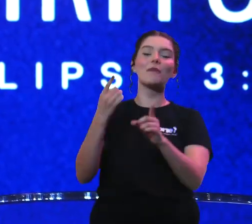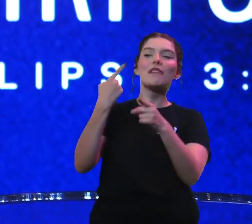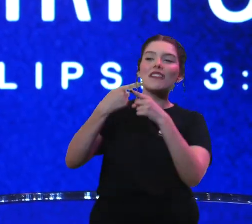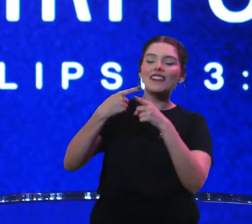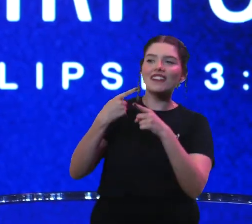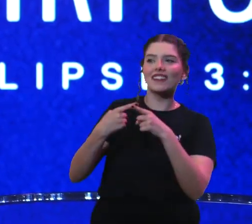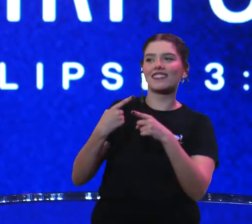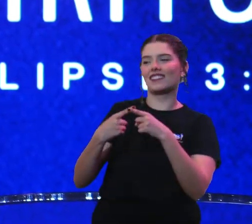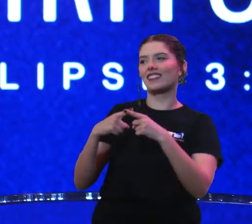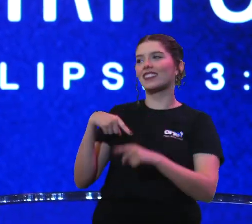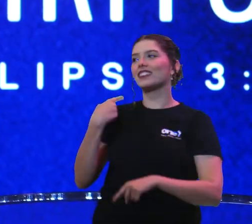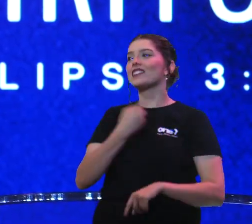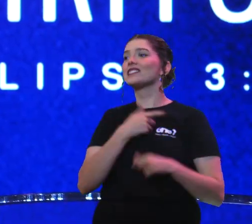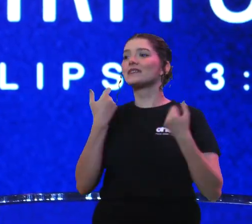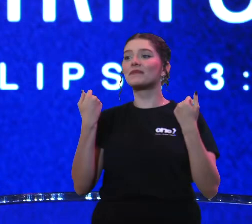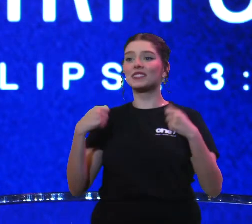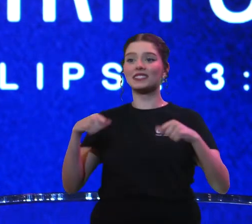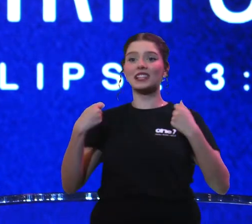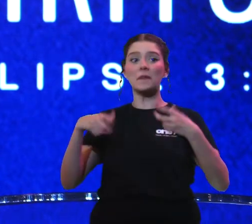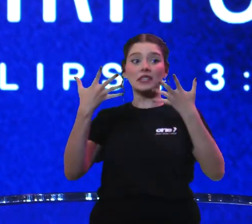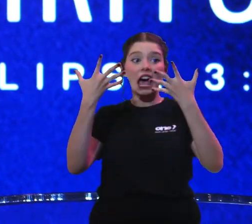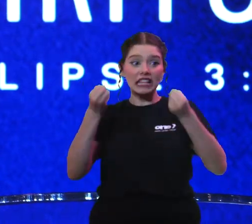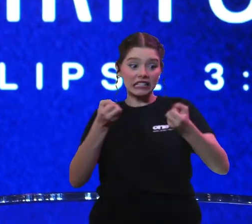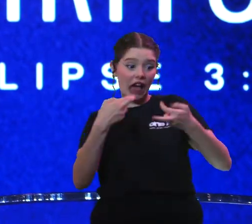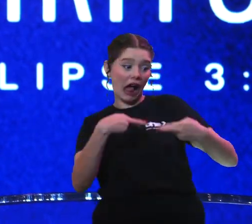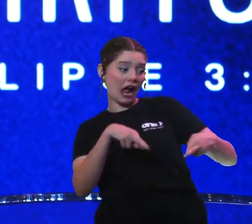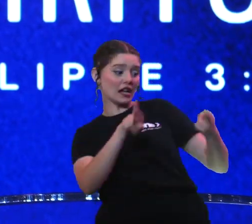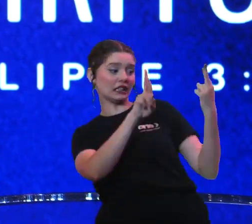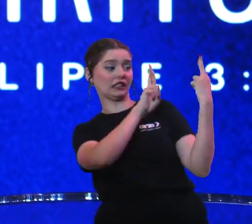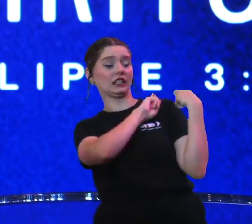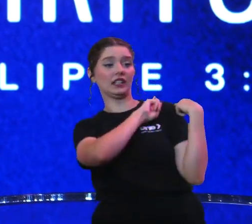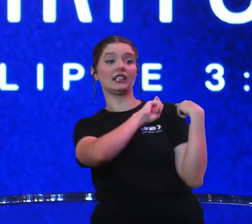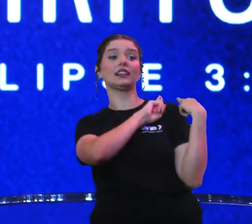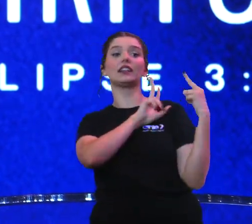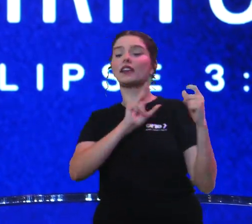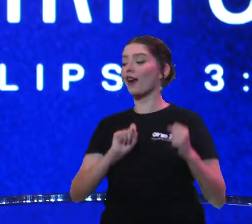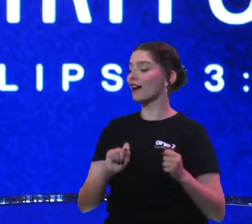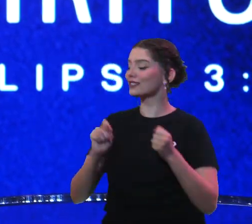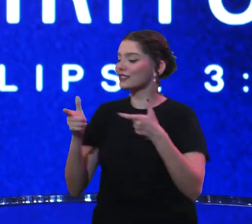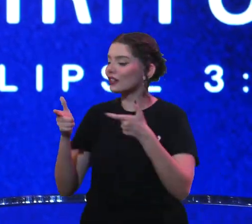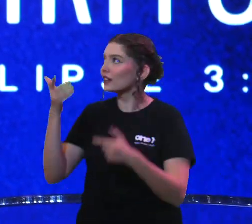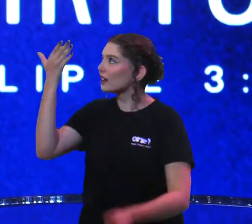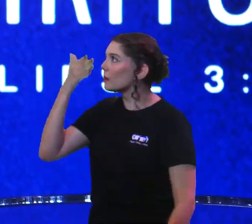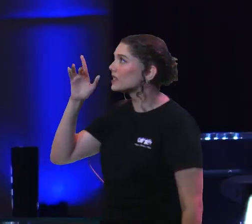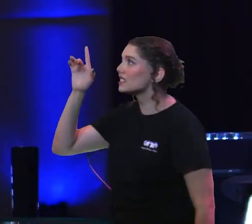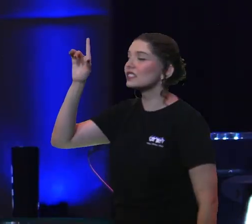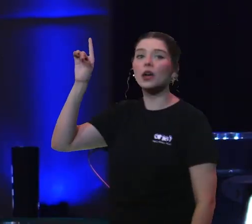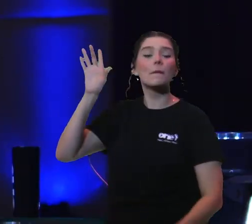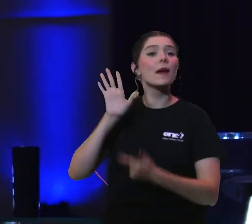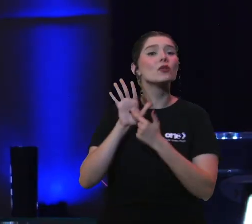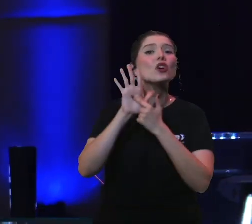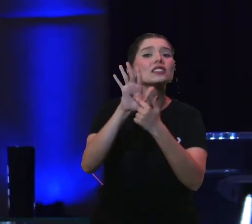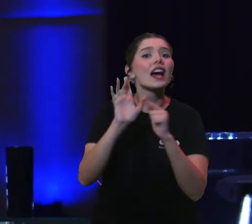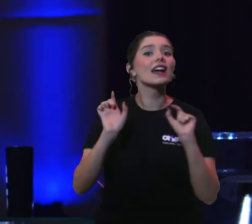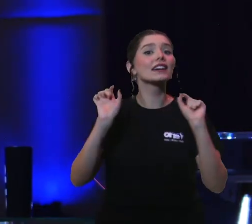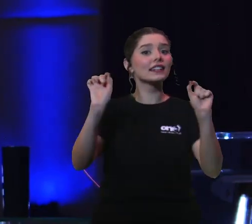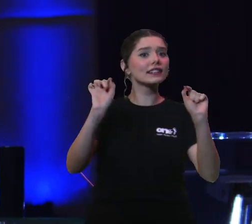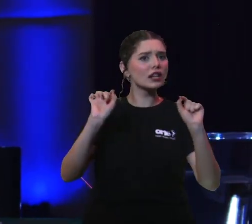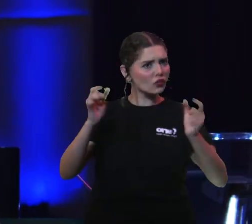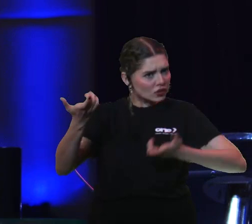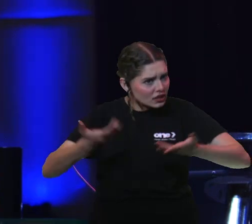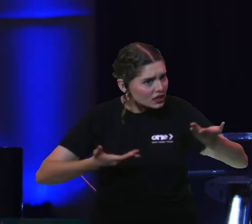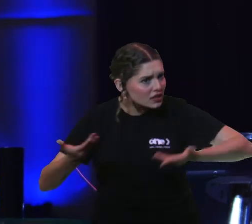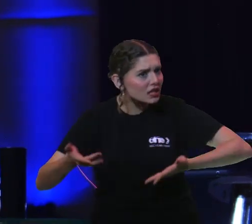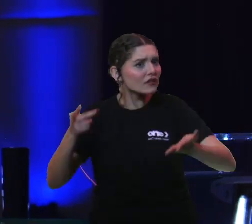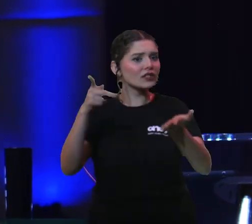Falta assumir responsabilidade e falta atitude diante do Senhor para mostrar quem você serve